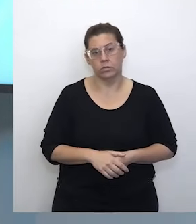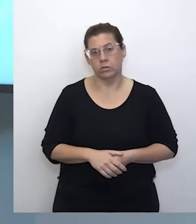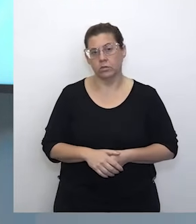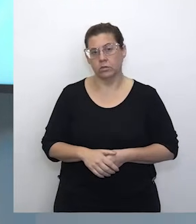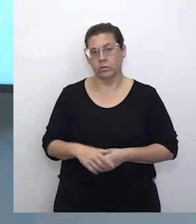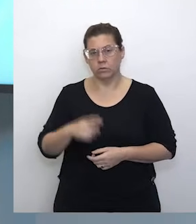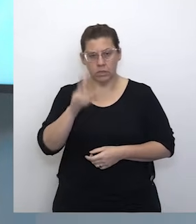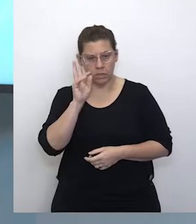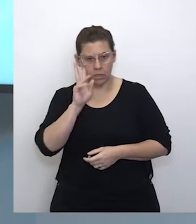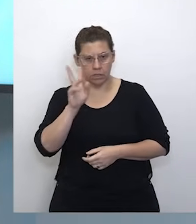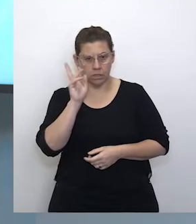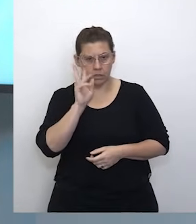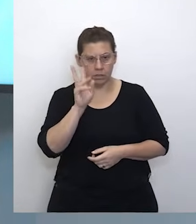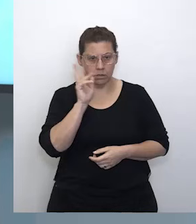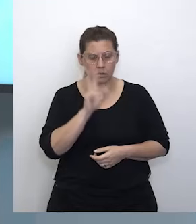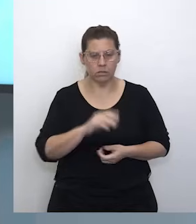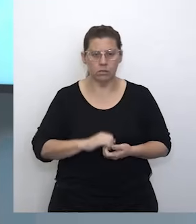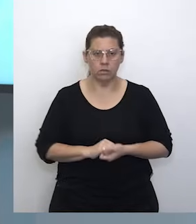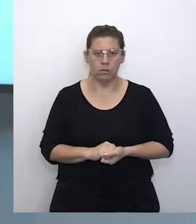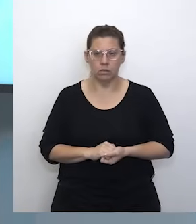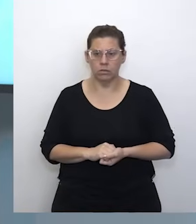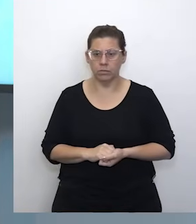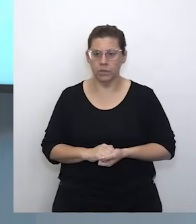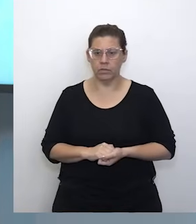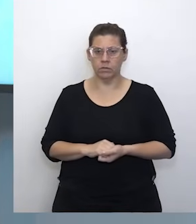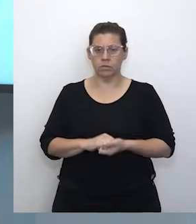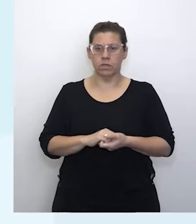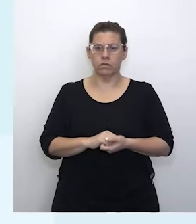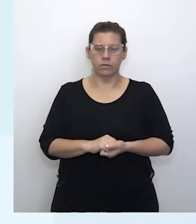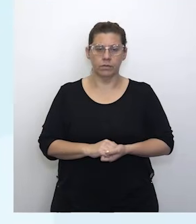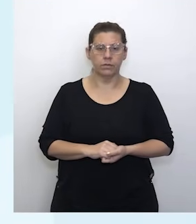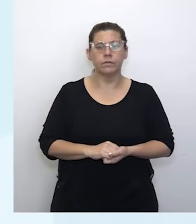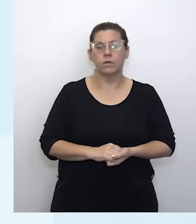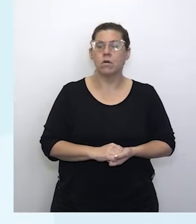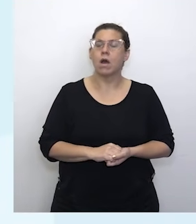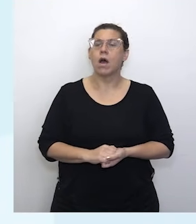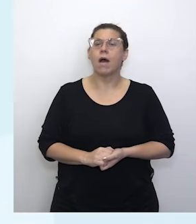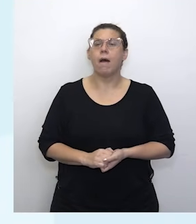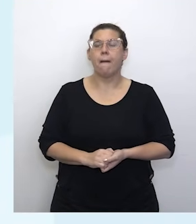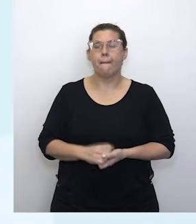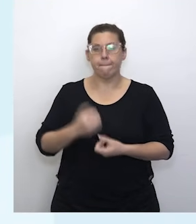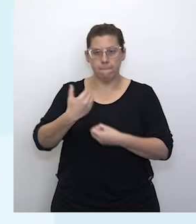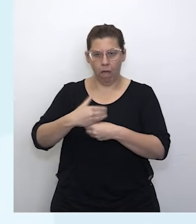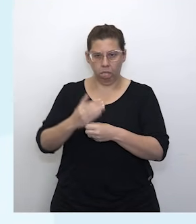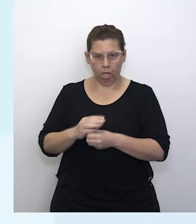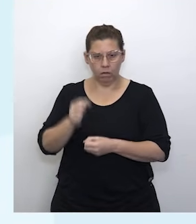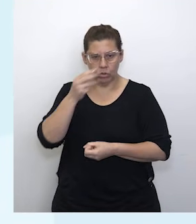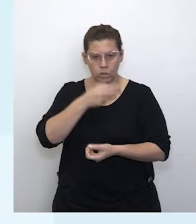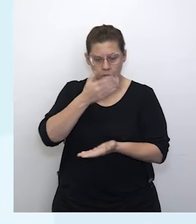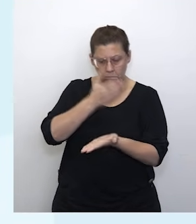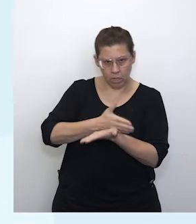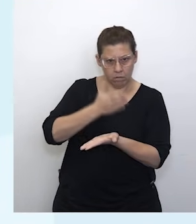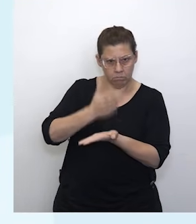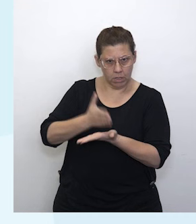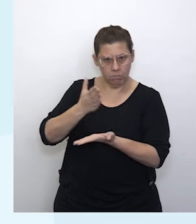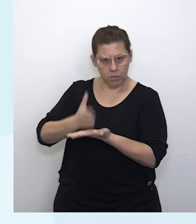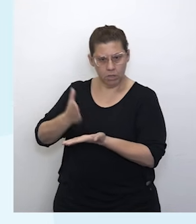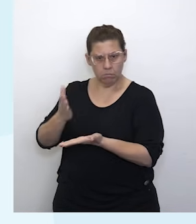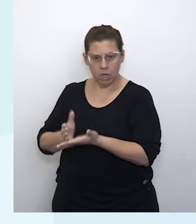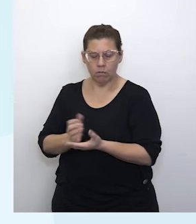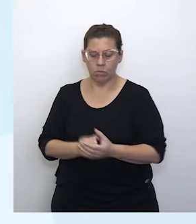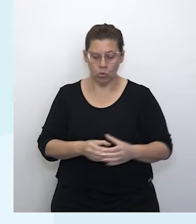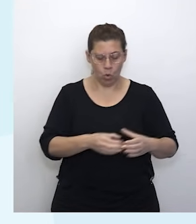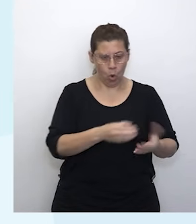sei se vocês lembram, no bimestre passado, eu cortei a batata doce em 6 pedaços, e aí eu